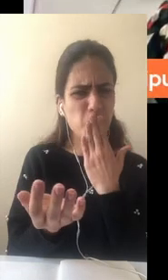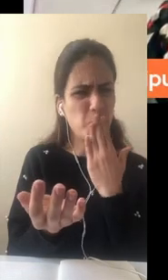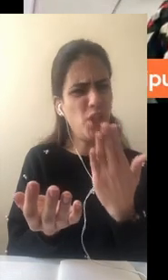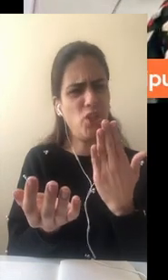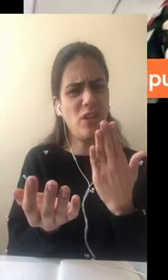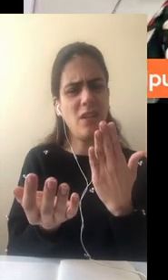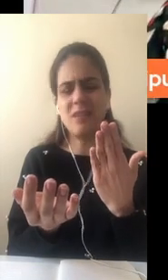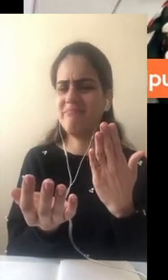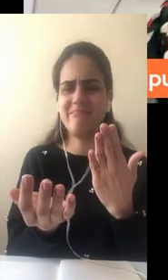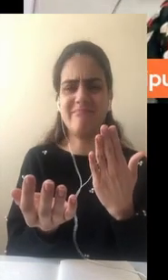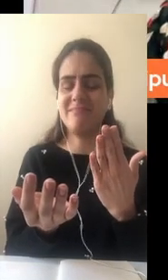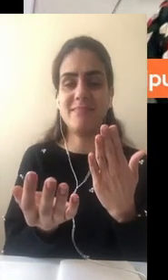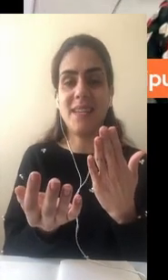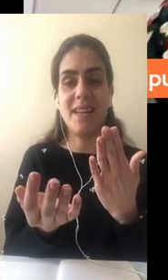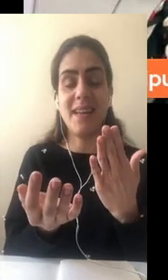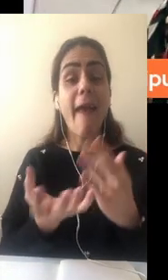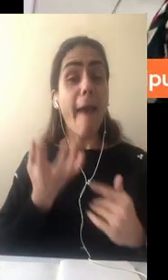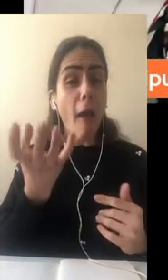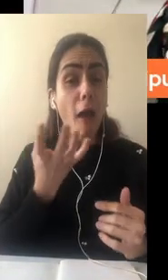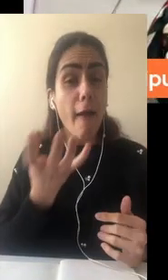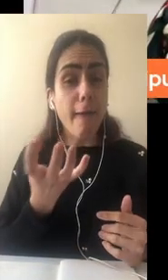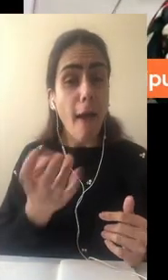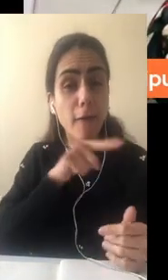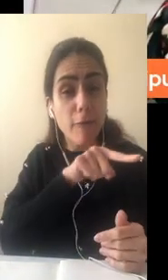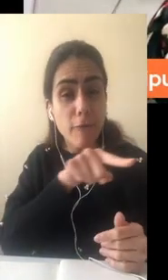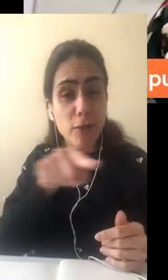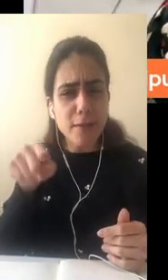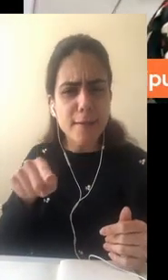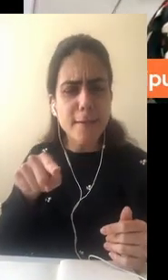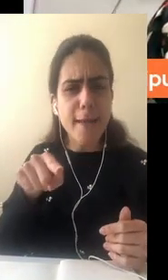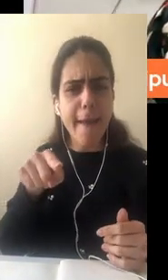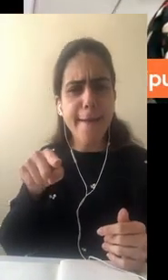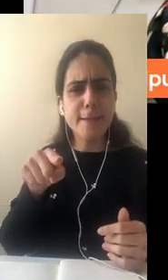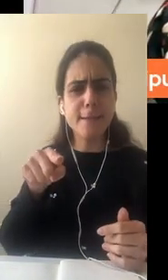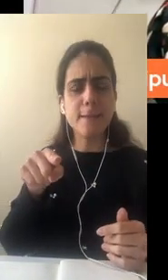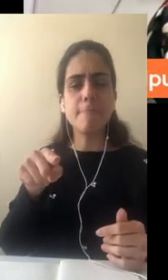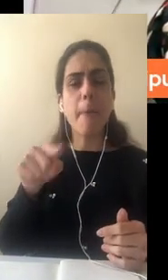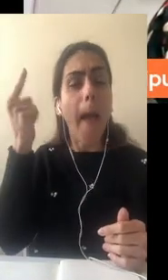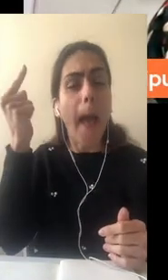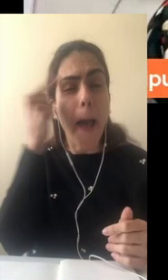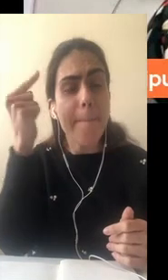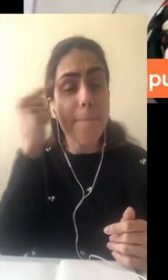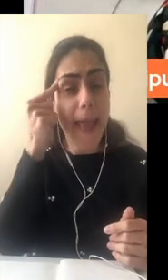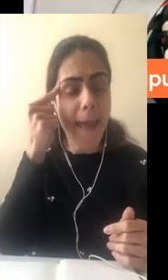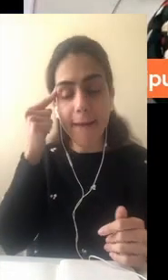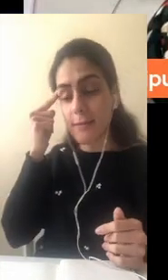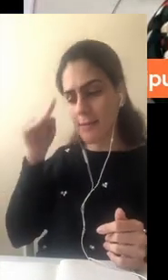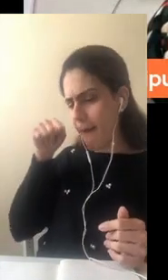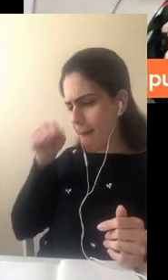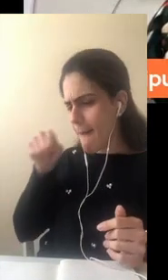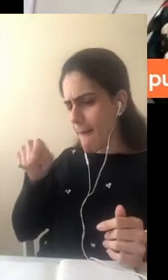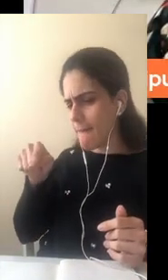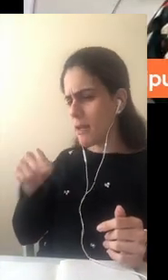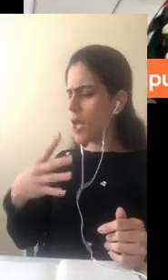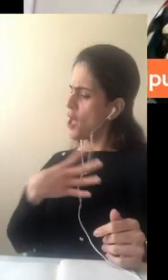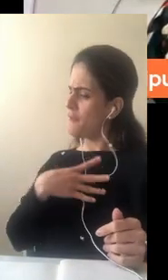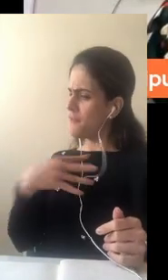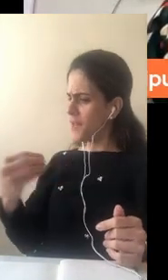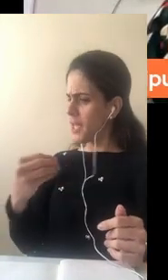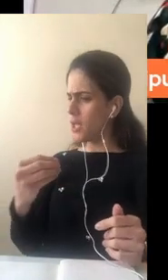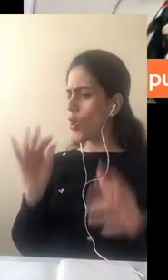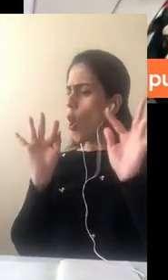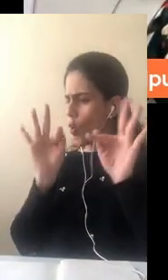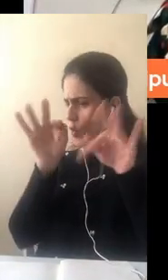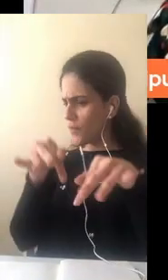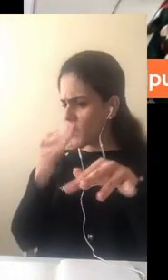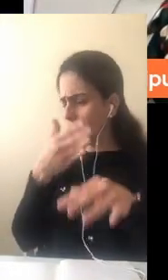o senso crítico. Eu quero que vocês critiquem. Que por mais que o fim seja doce,